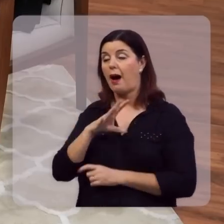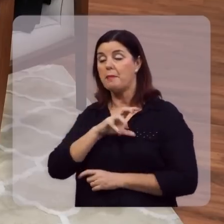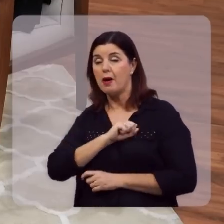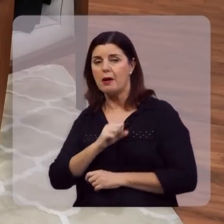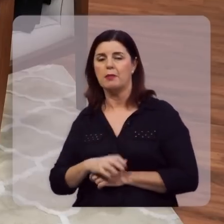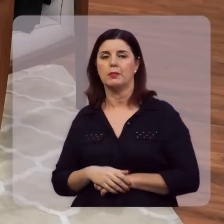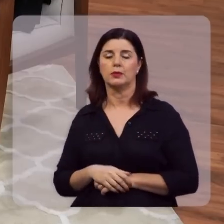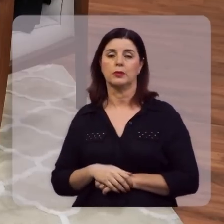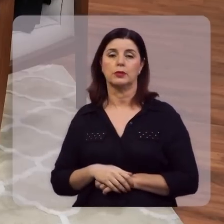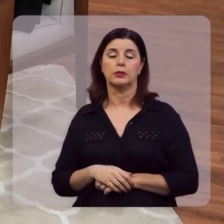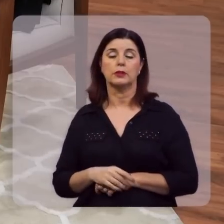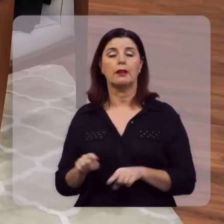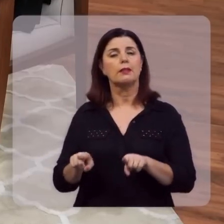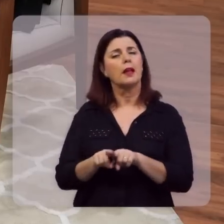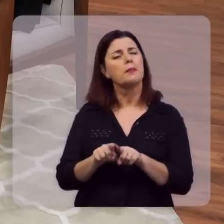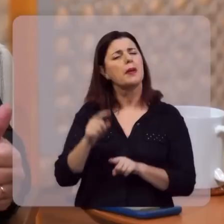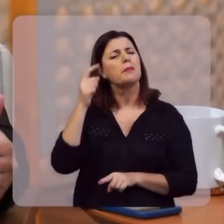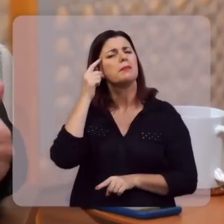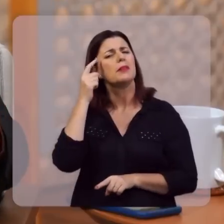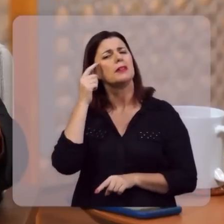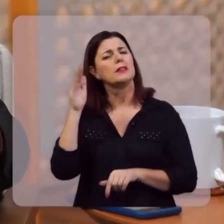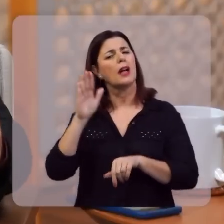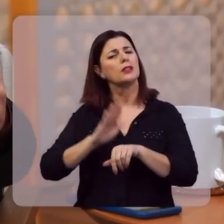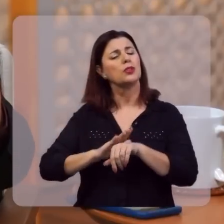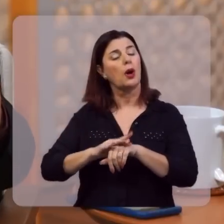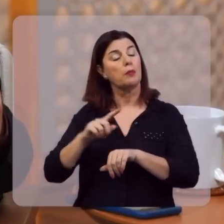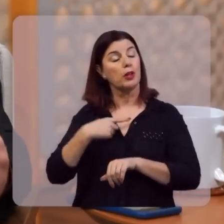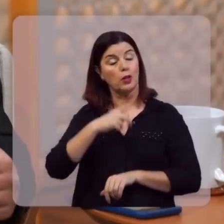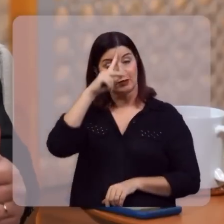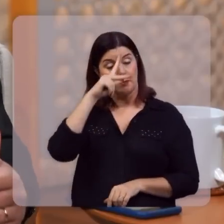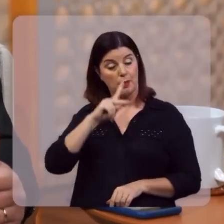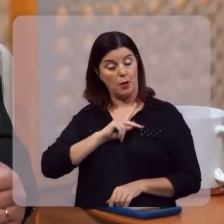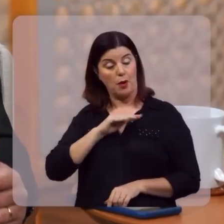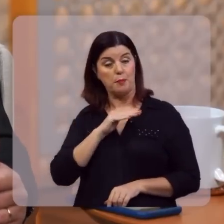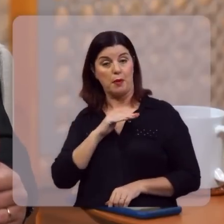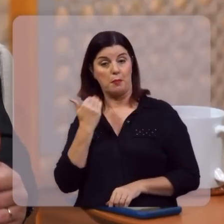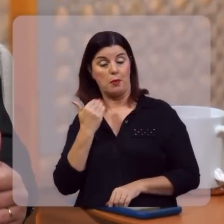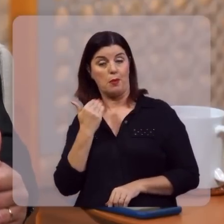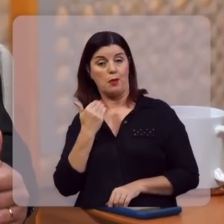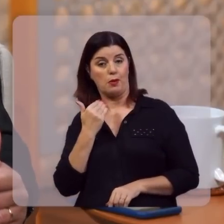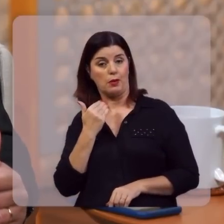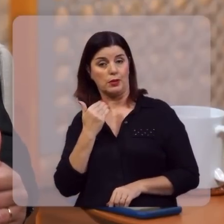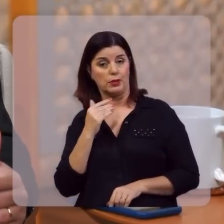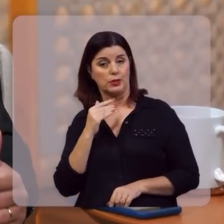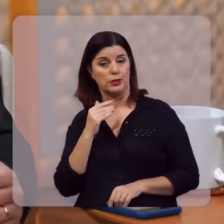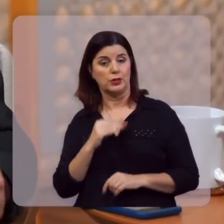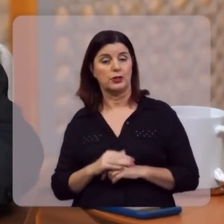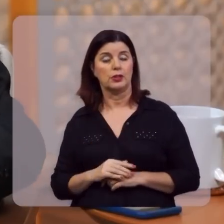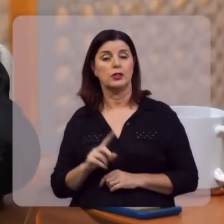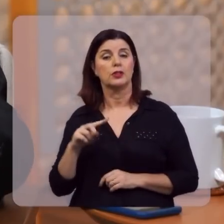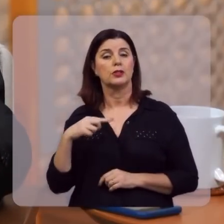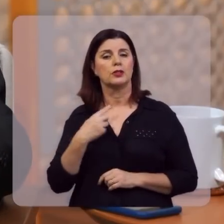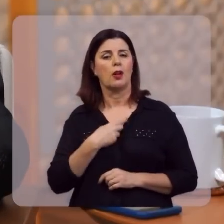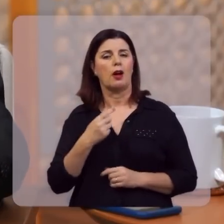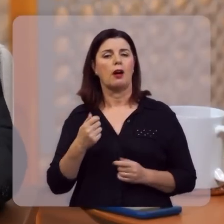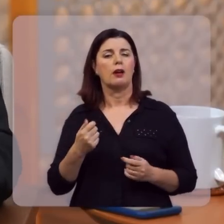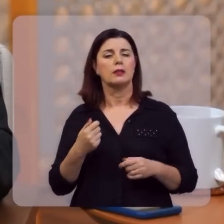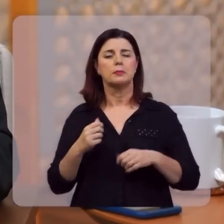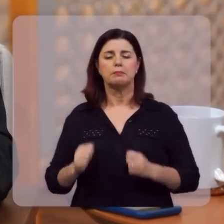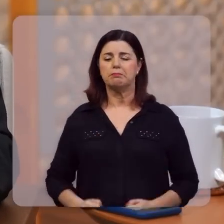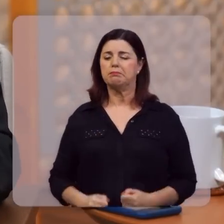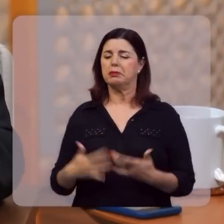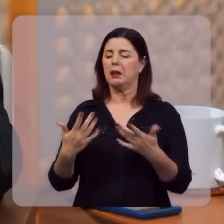e também em pensar a respeito da nossa própria morte. Afinal de contas, a gente até gasta muito do